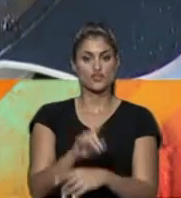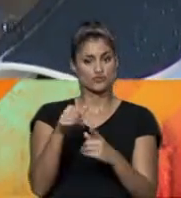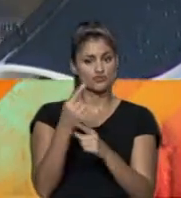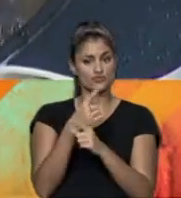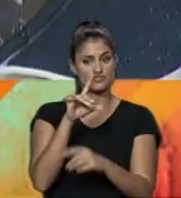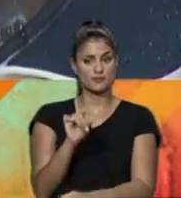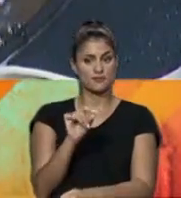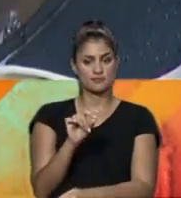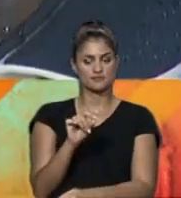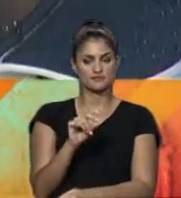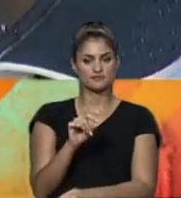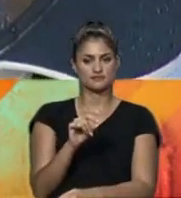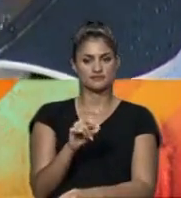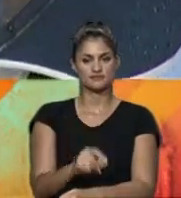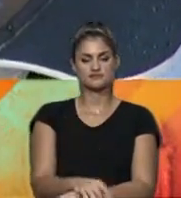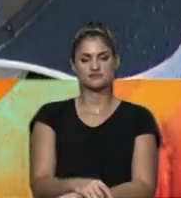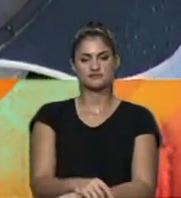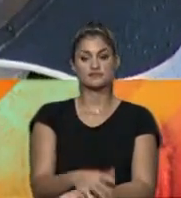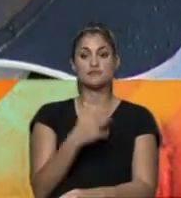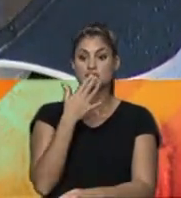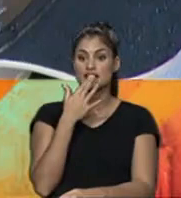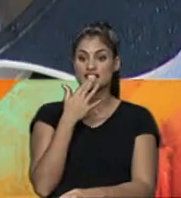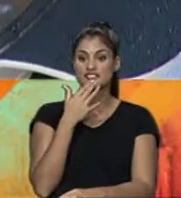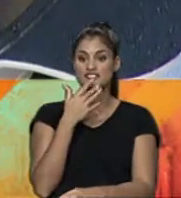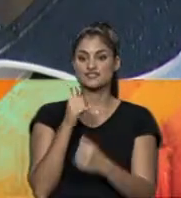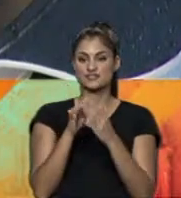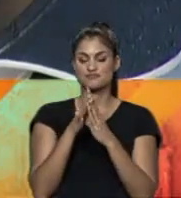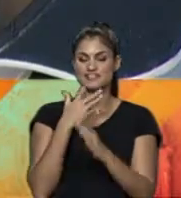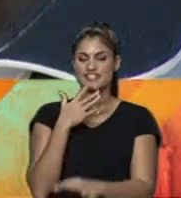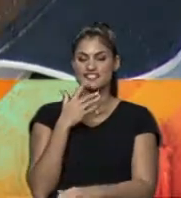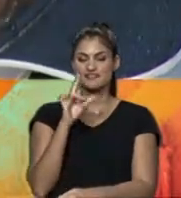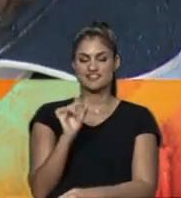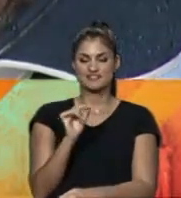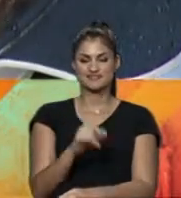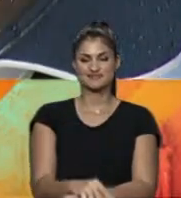coisas. Estás como, Jorge Gabriel? Picantes, entre outras coisas picantes também.